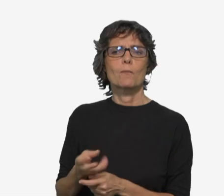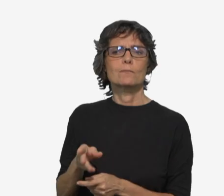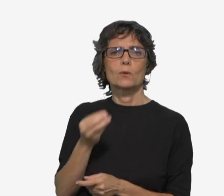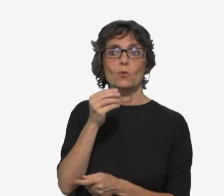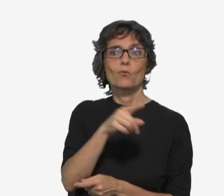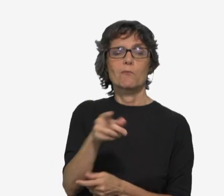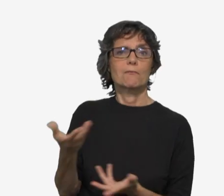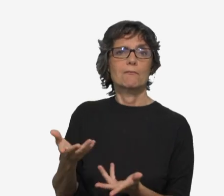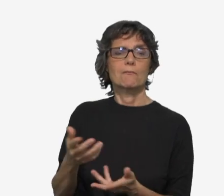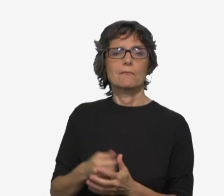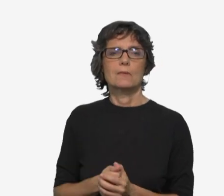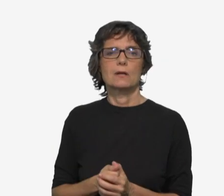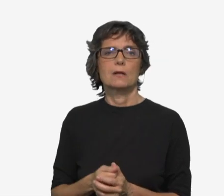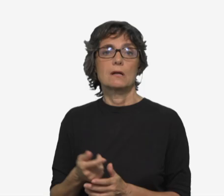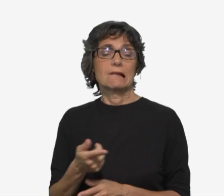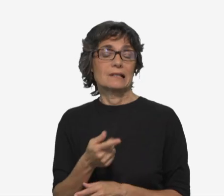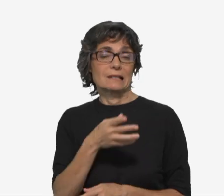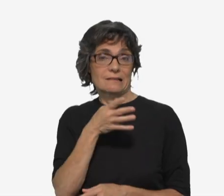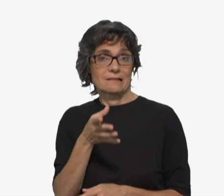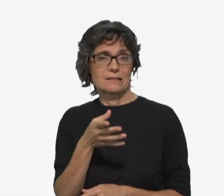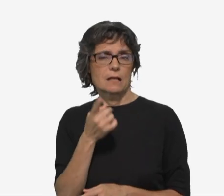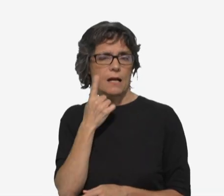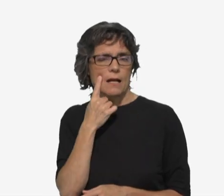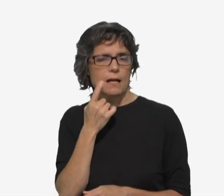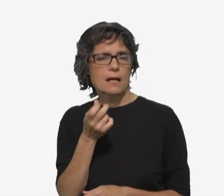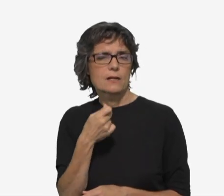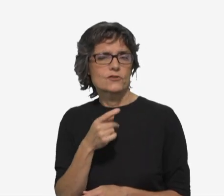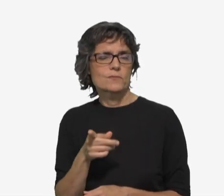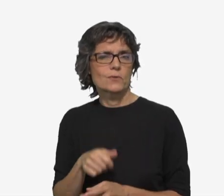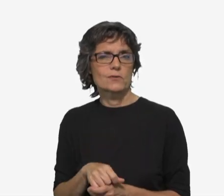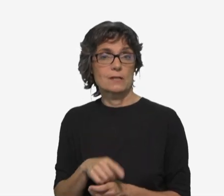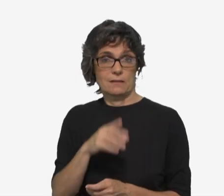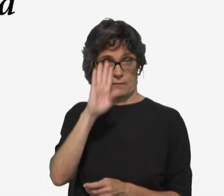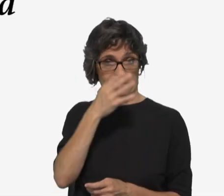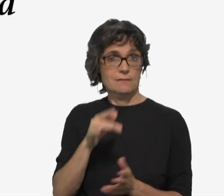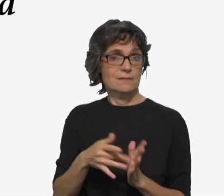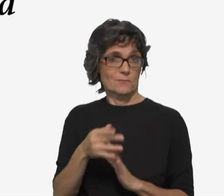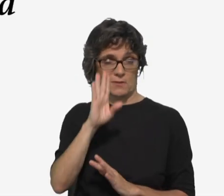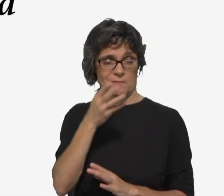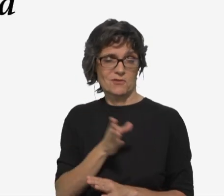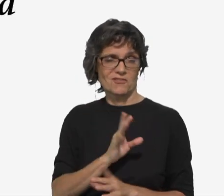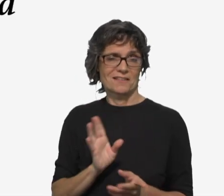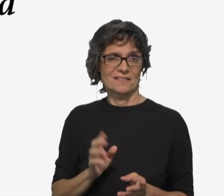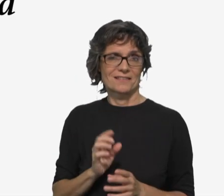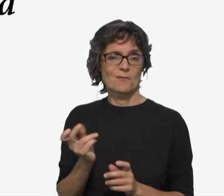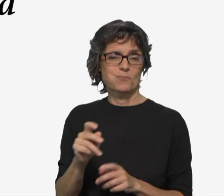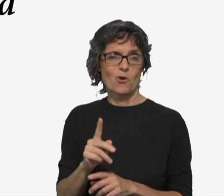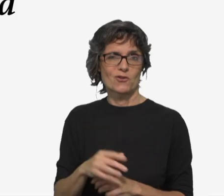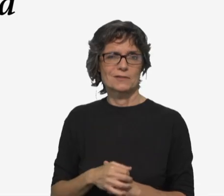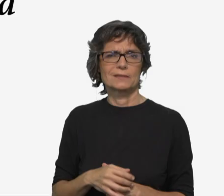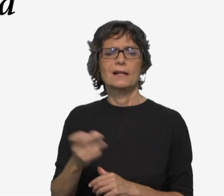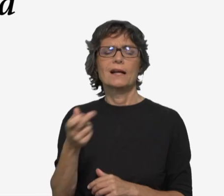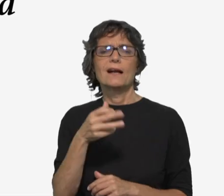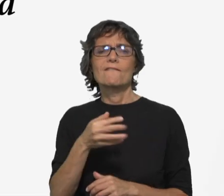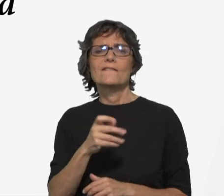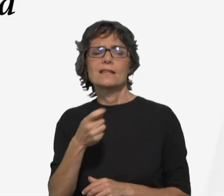comer?" Dizia isto para o experimentar, pois ele bem sabia o que ia fazer. Respondeu-lhe